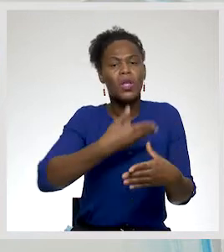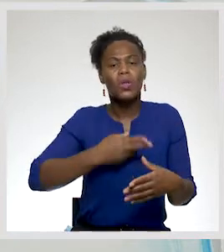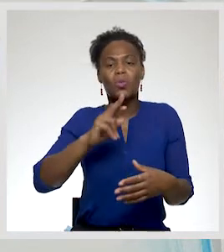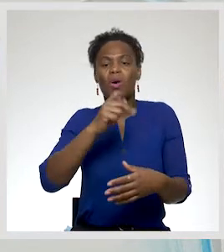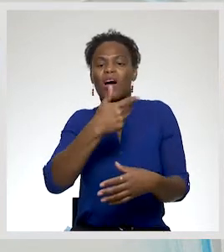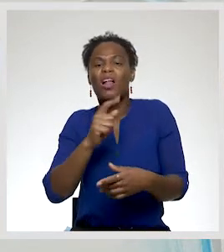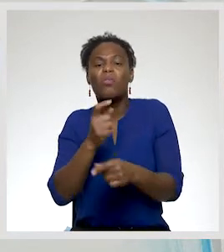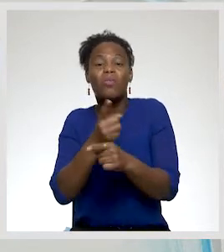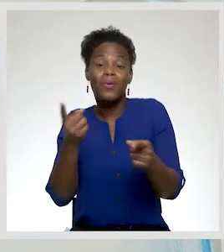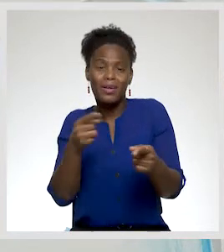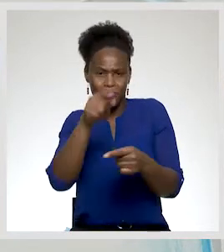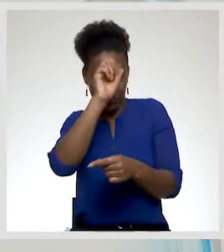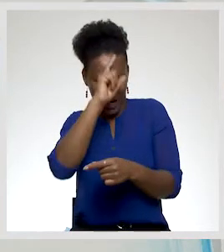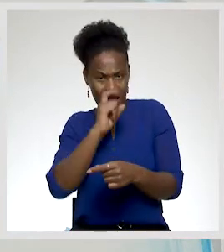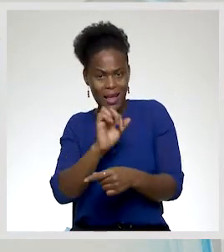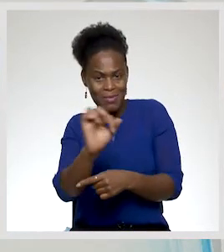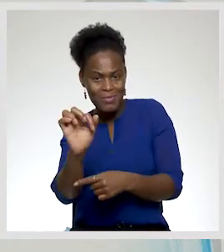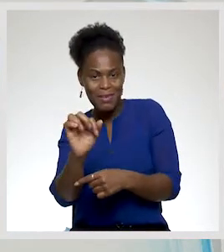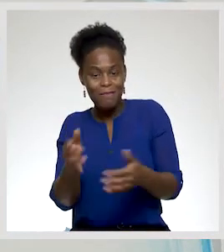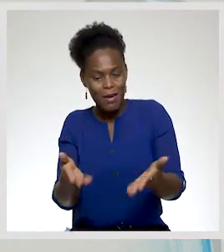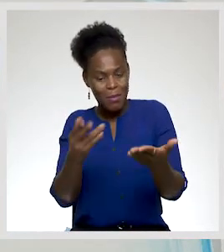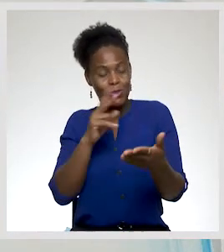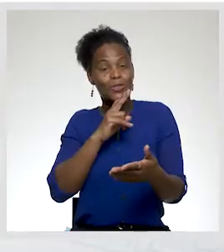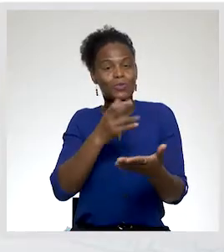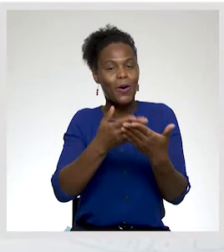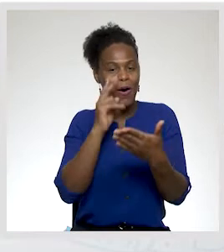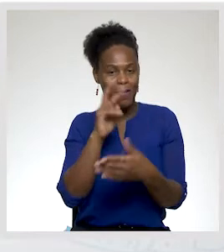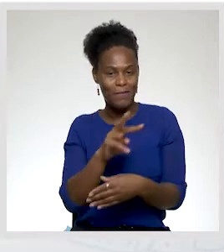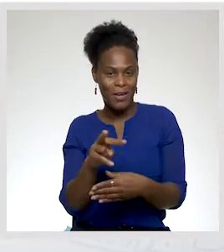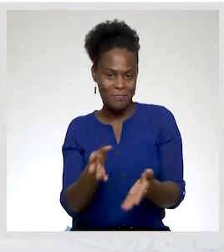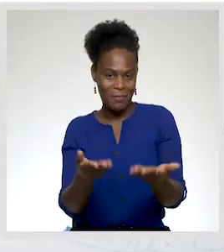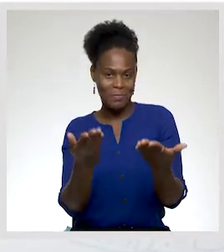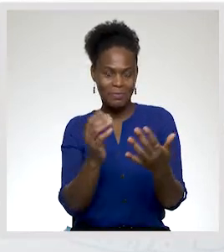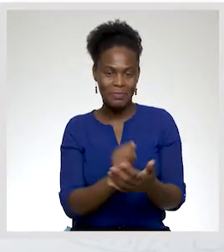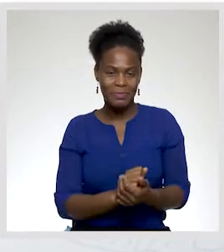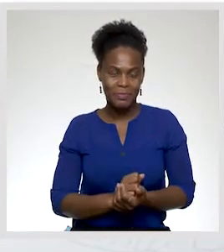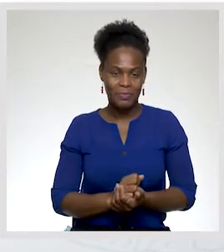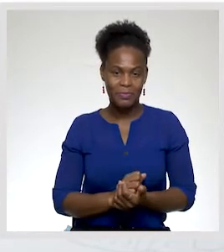meninos? Vocês se lembram? Vamos lá ver a resposta.